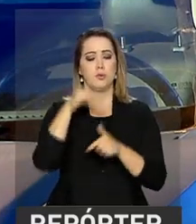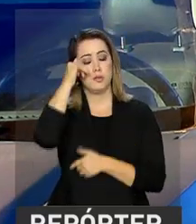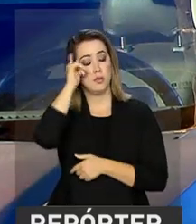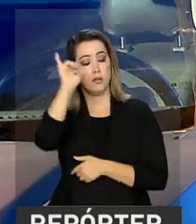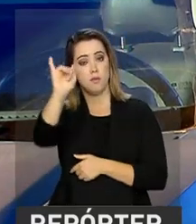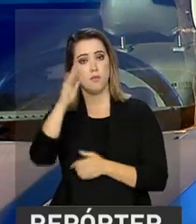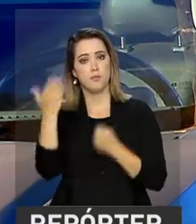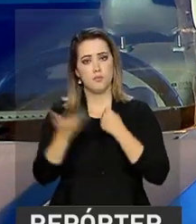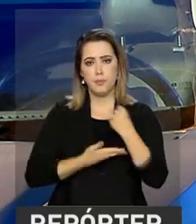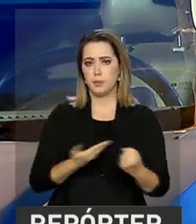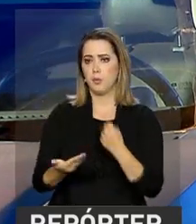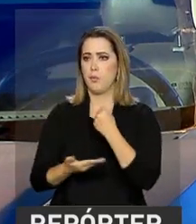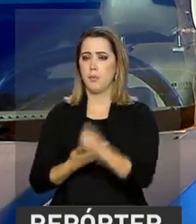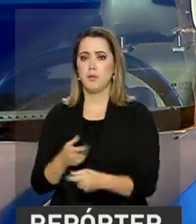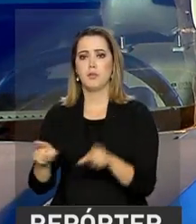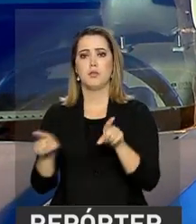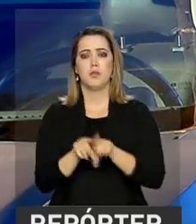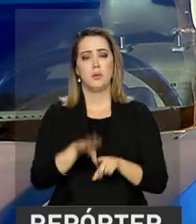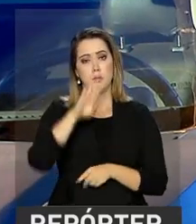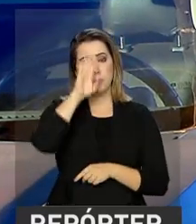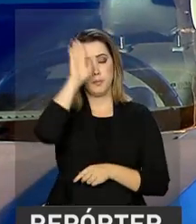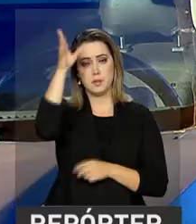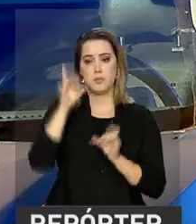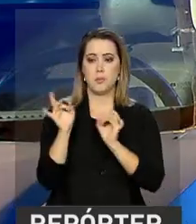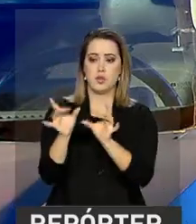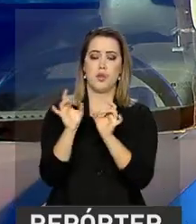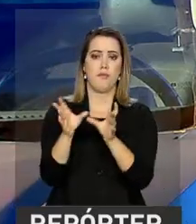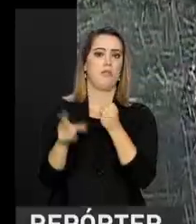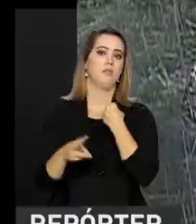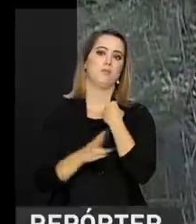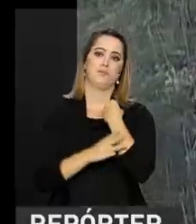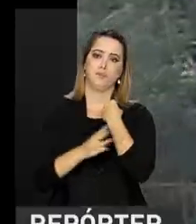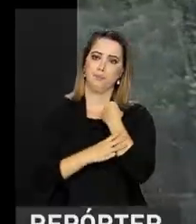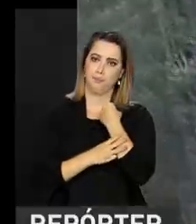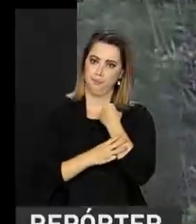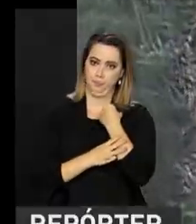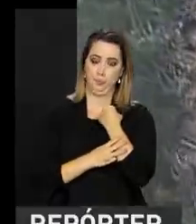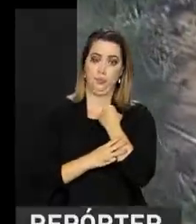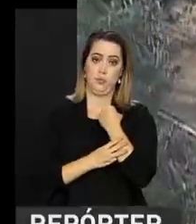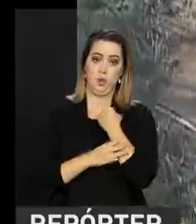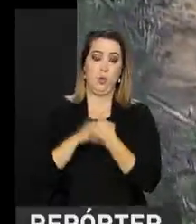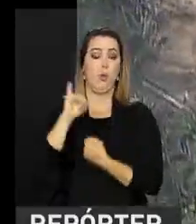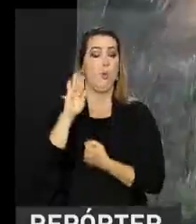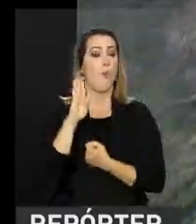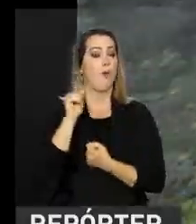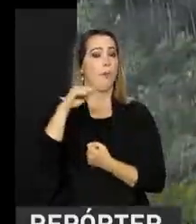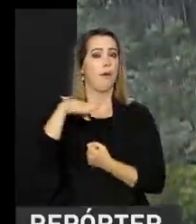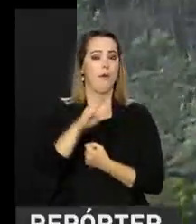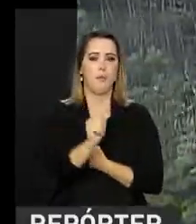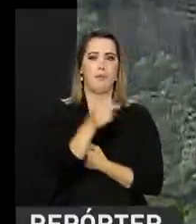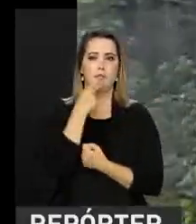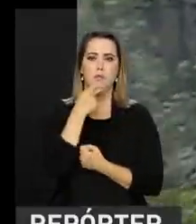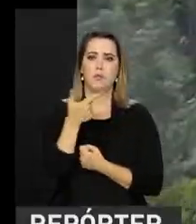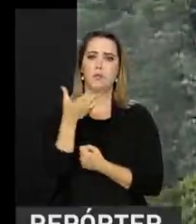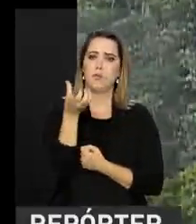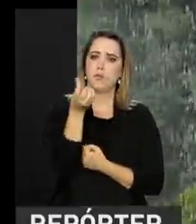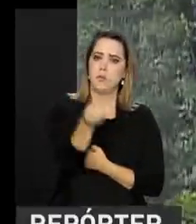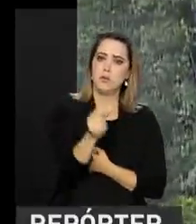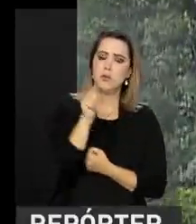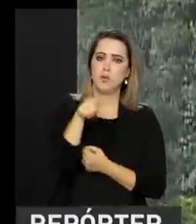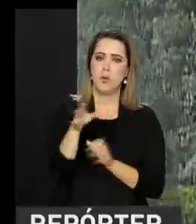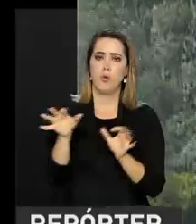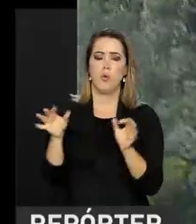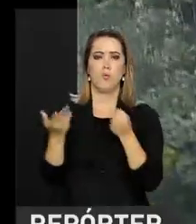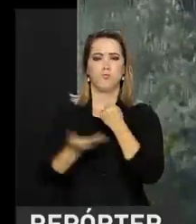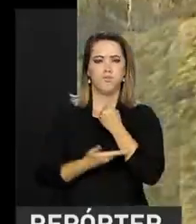da floresta e, principalmente, a venda ilegal de madeiras. Segundo o IBAMA, em 2016, o desmatamento